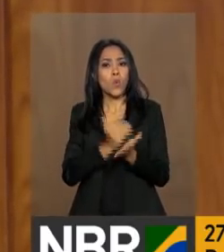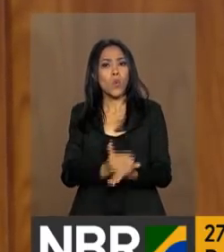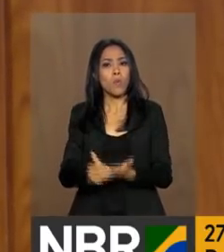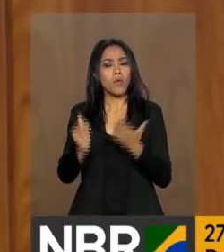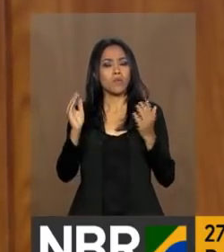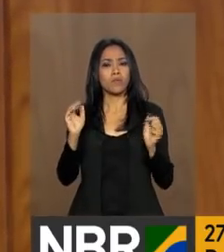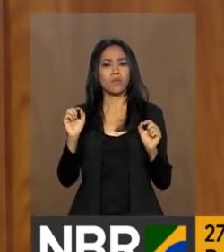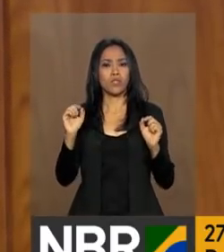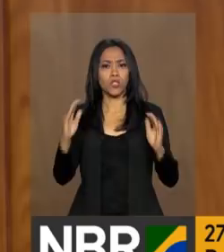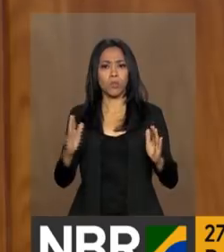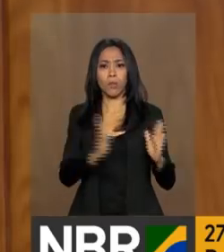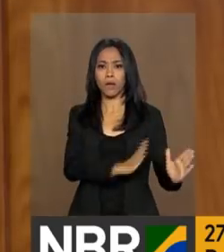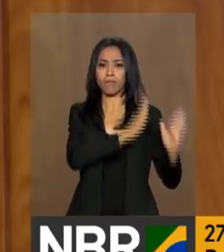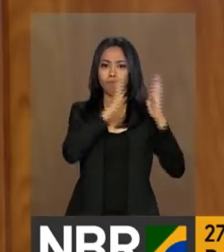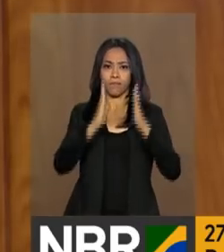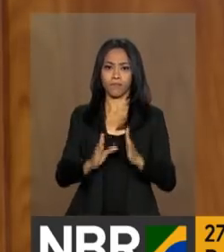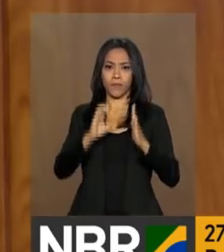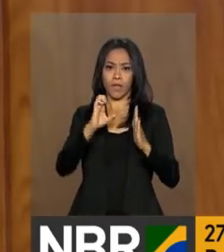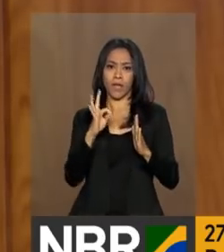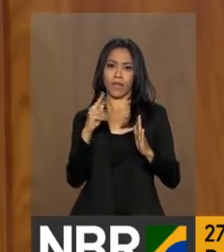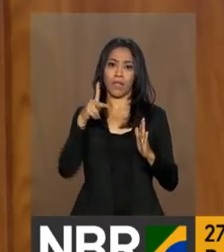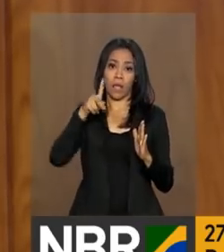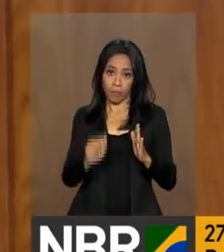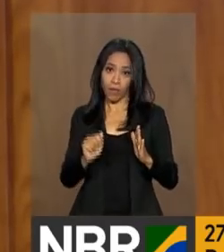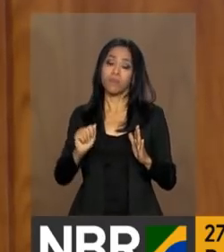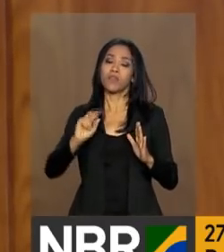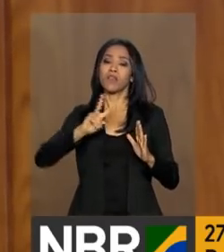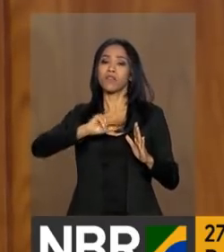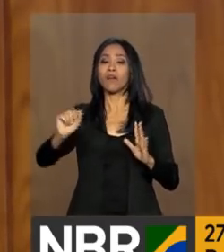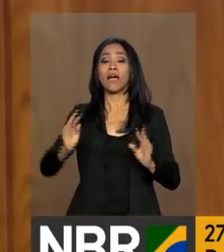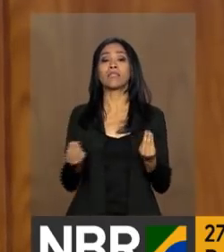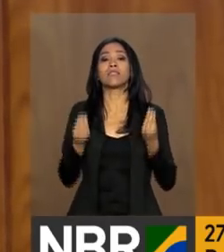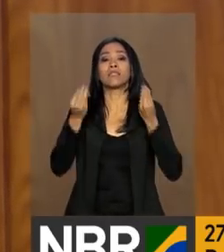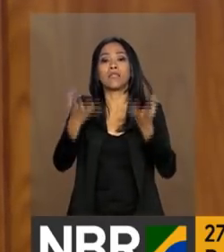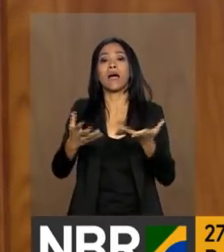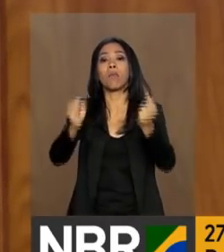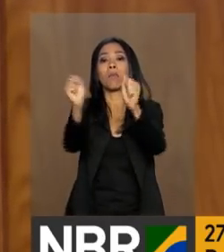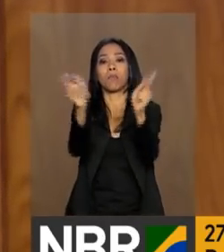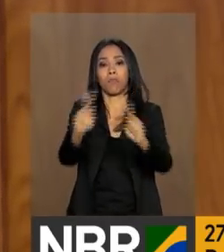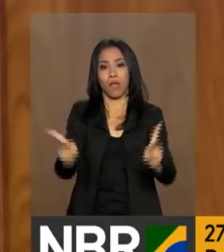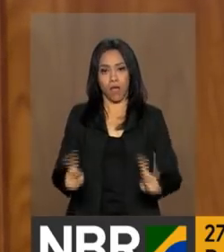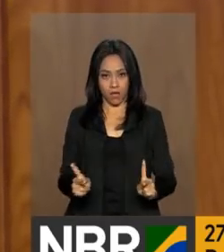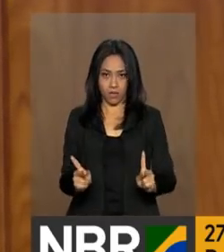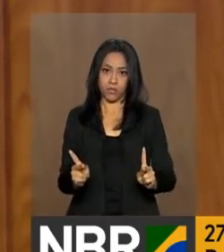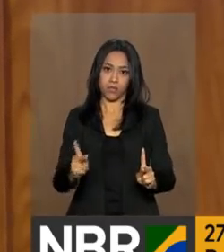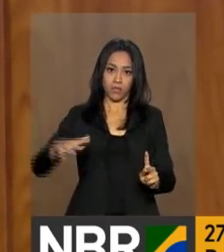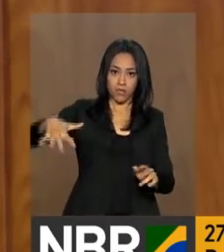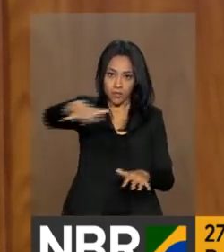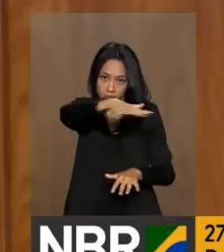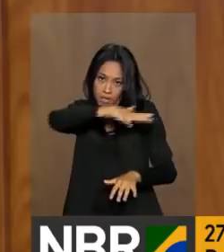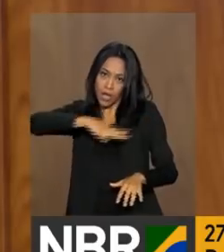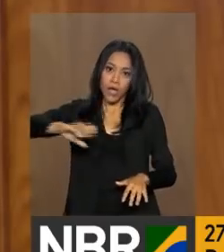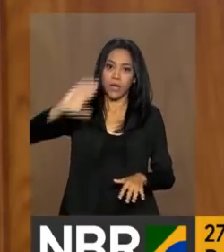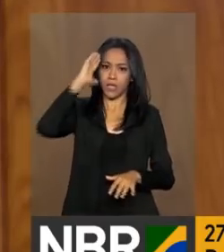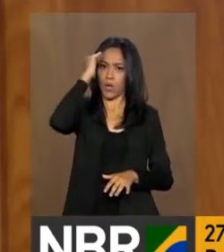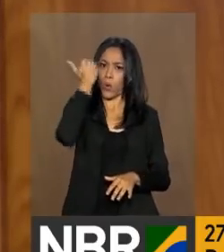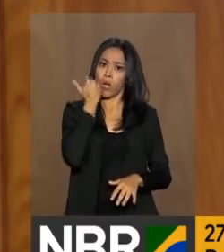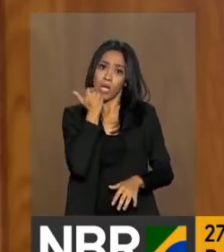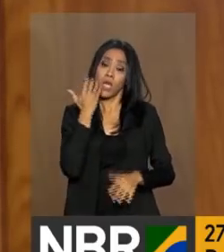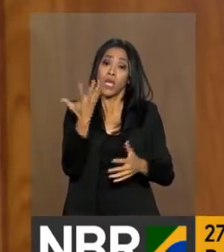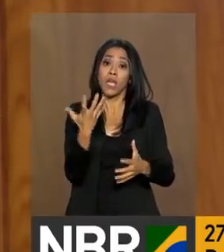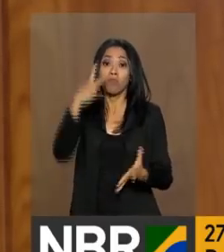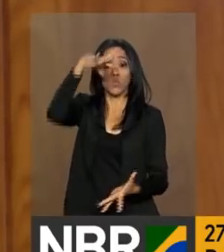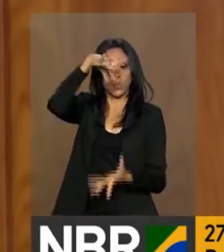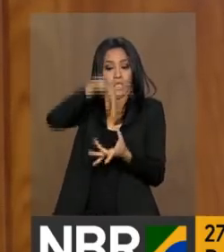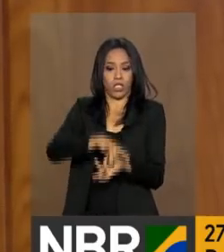que levará ao estabelecimento definitivo da paz na Península Coreana. Nós queremos ver aqueles povos